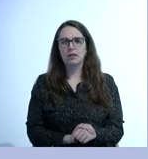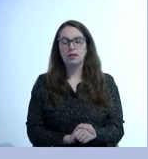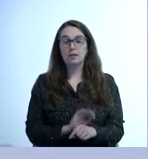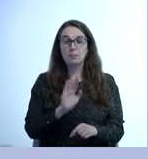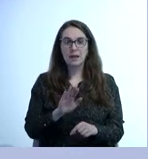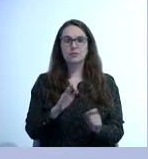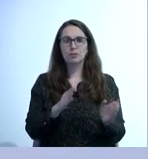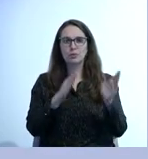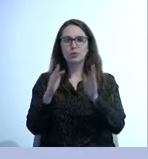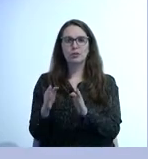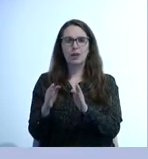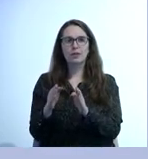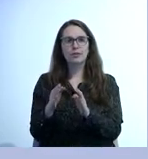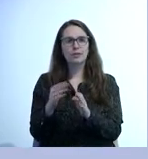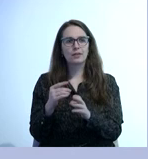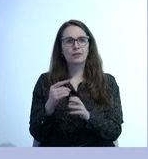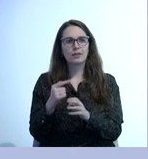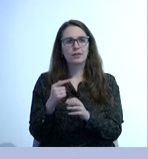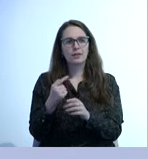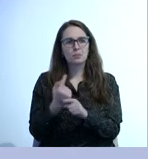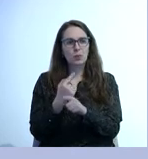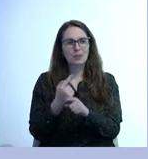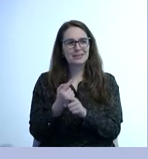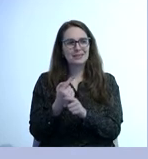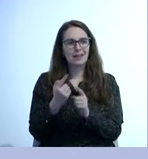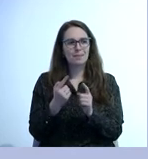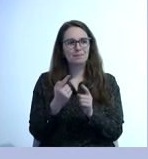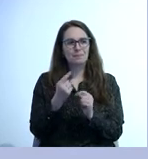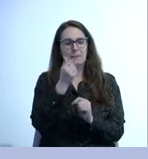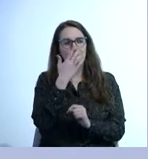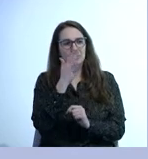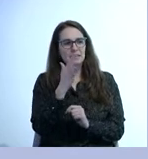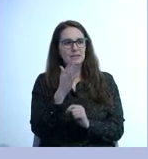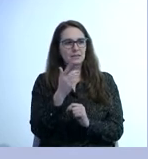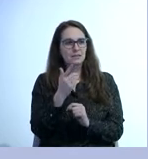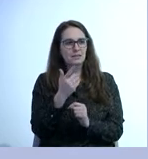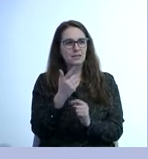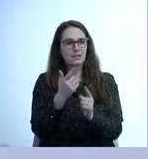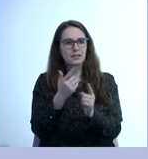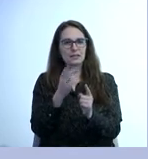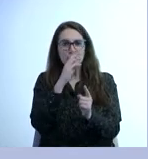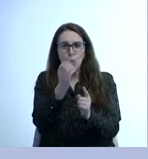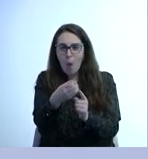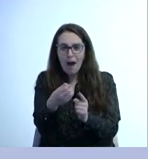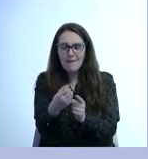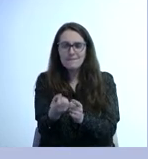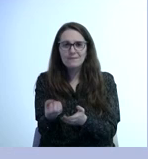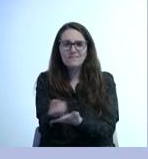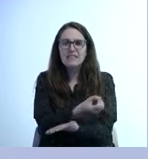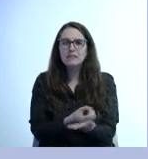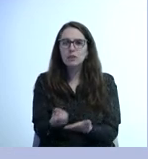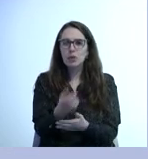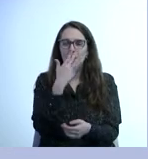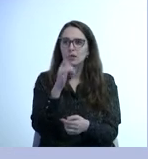não são alheias ao que ele está. A ideia que dá é que tinham que estar ali e que estão ali há muito